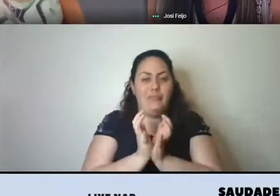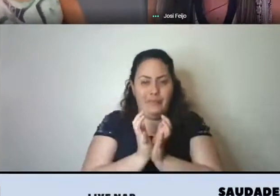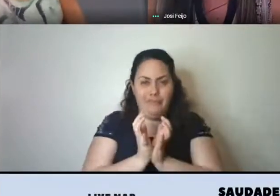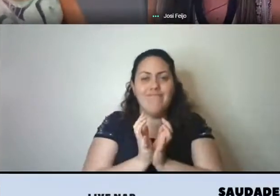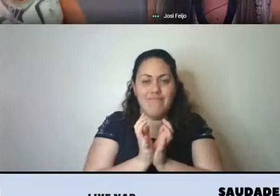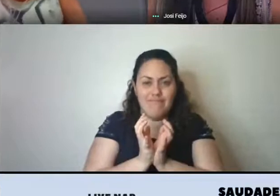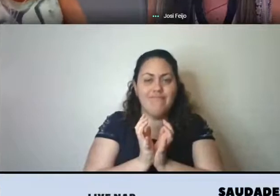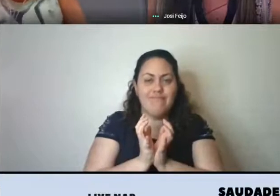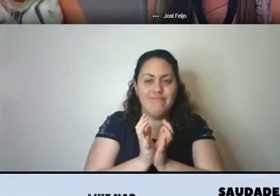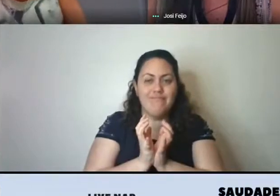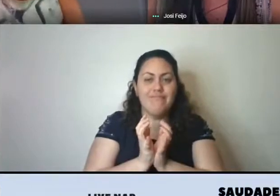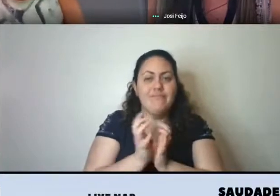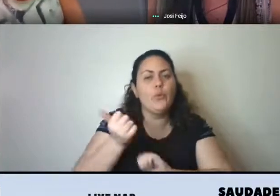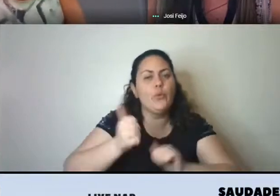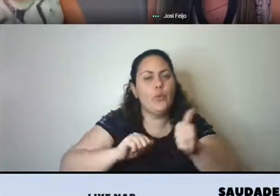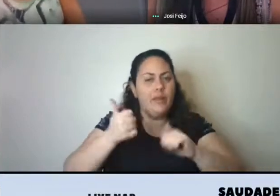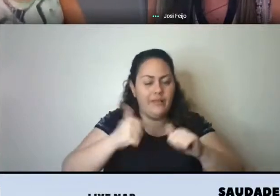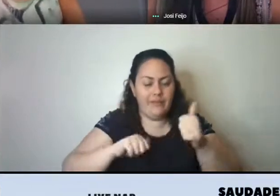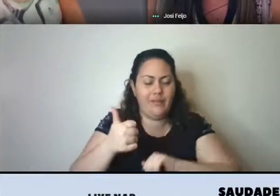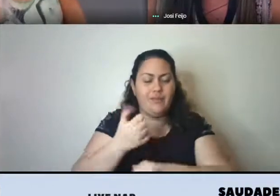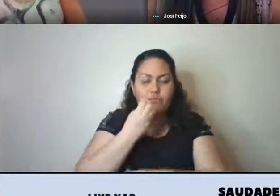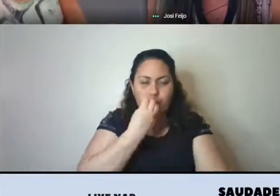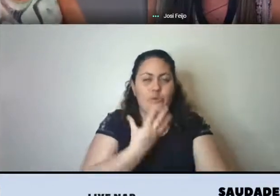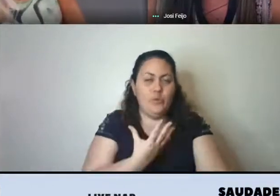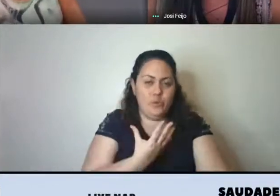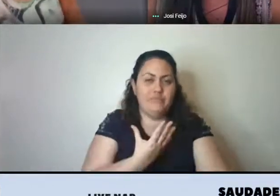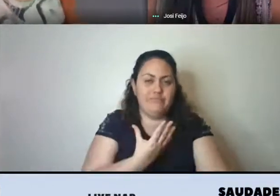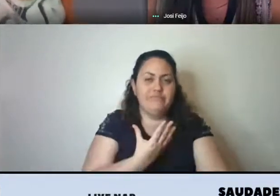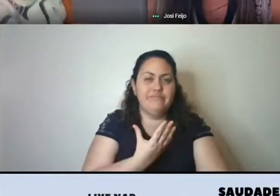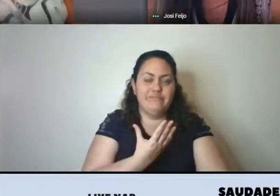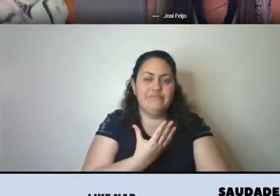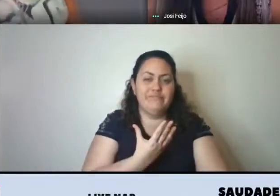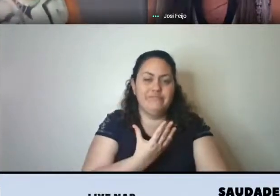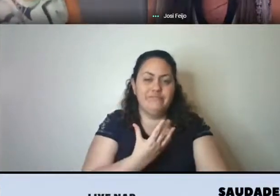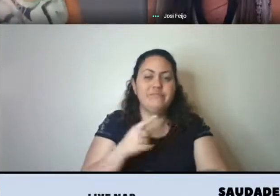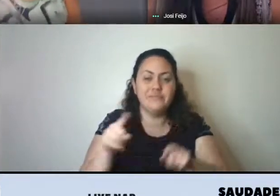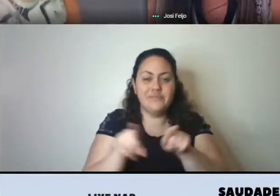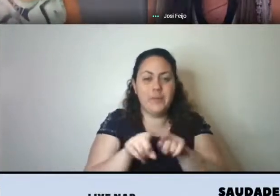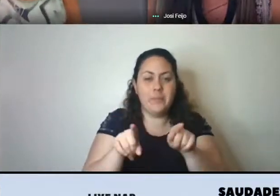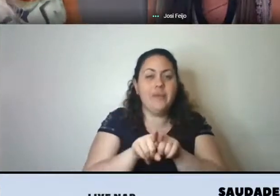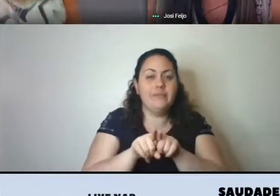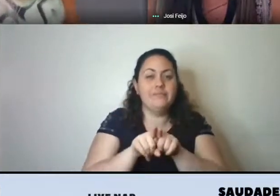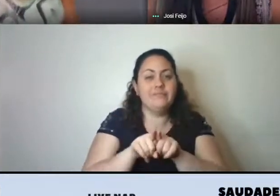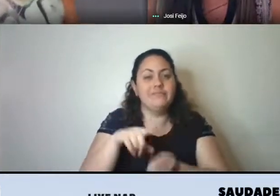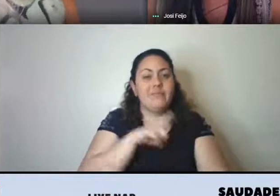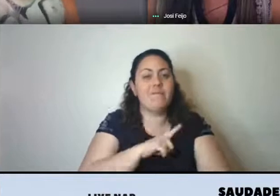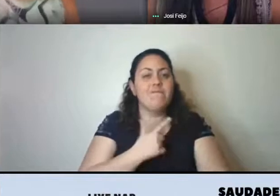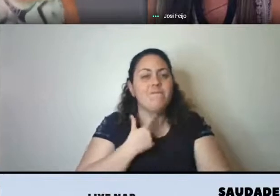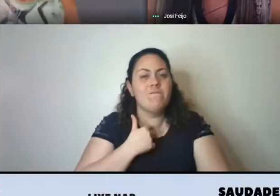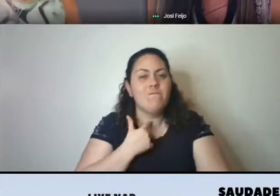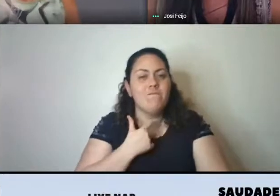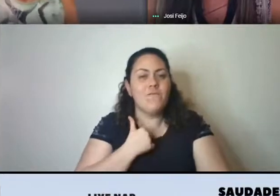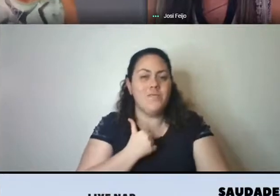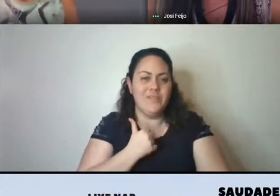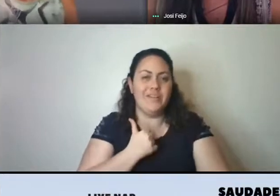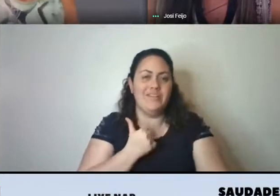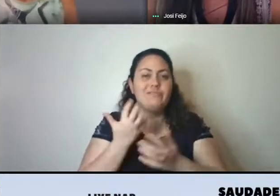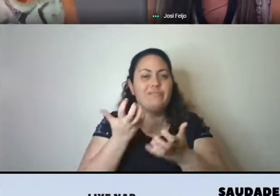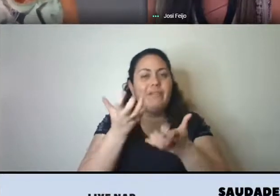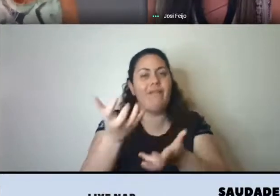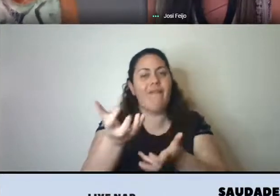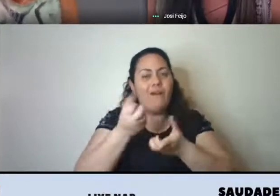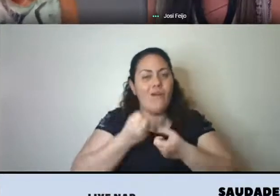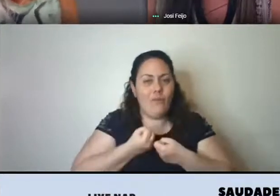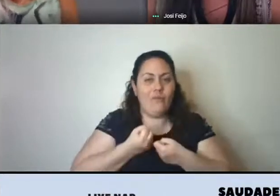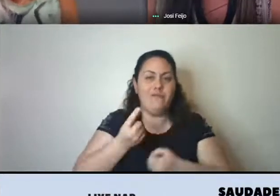bastante qualificada, né, e bastante, enfim, com bastante vontade, né, de recebê-los e